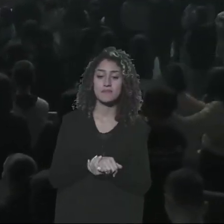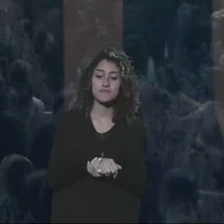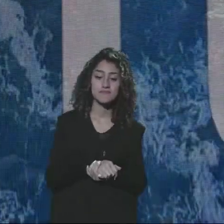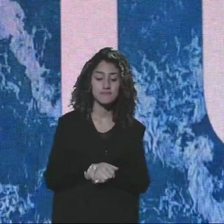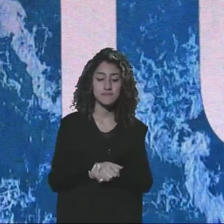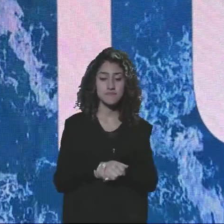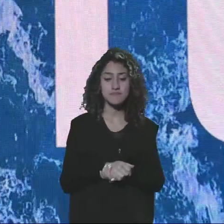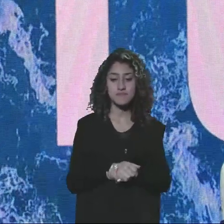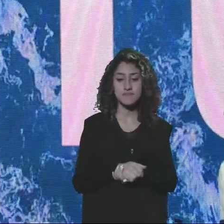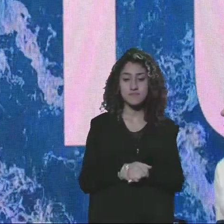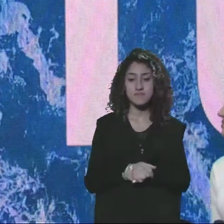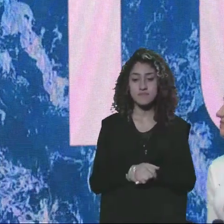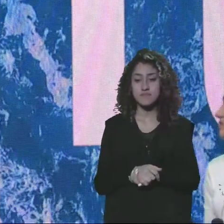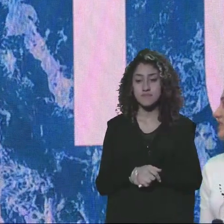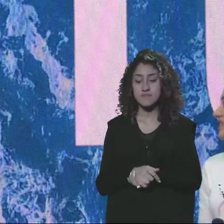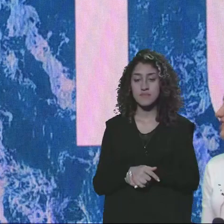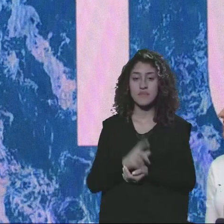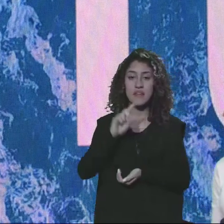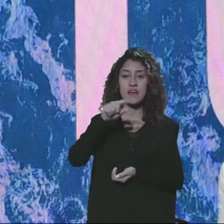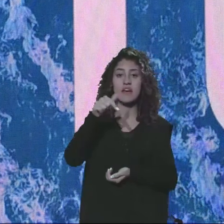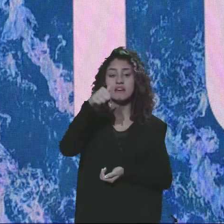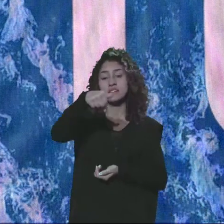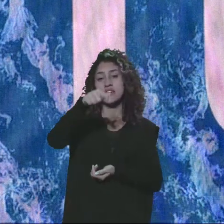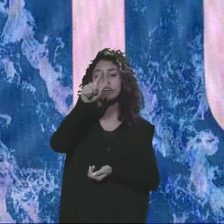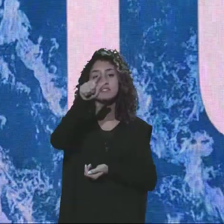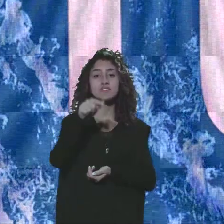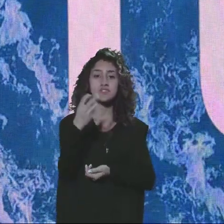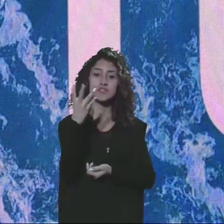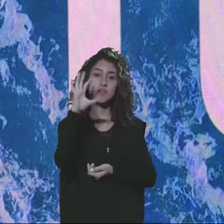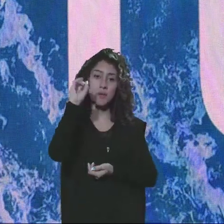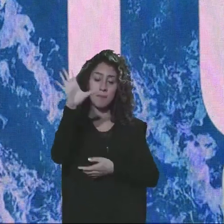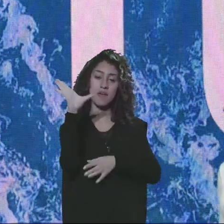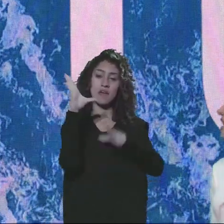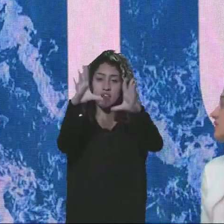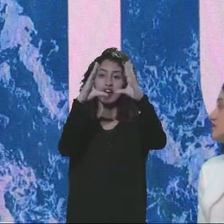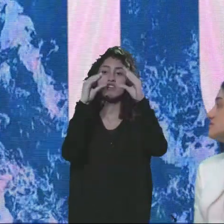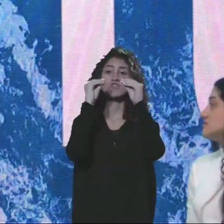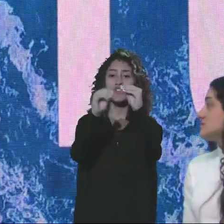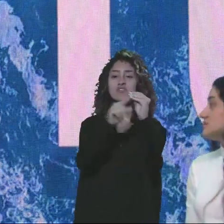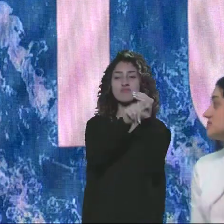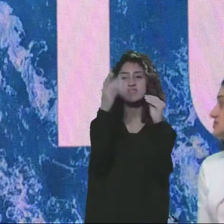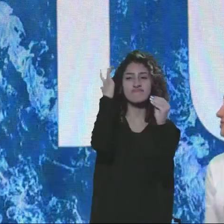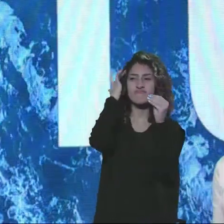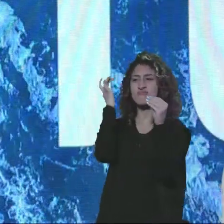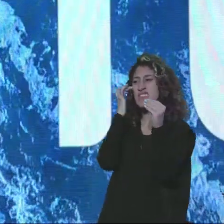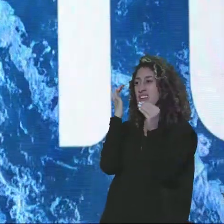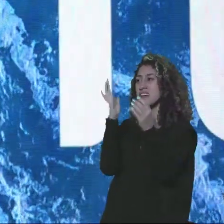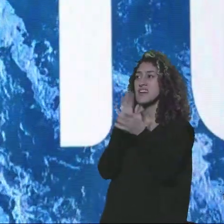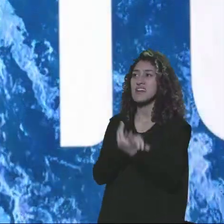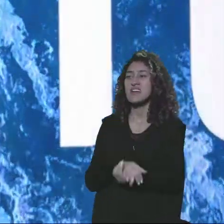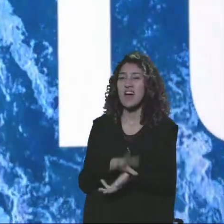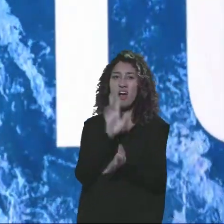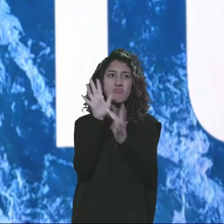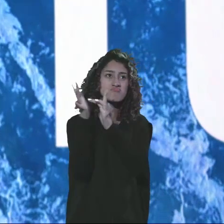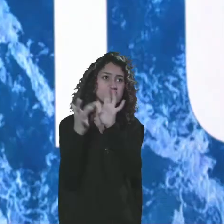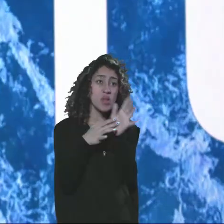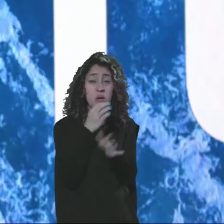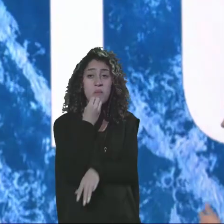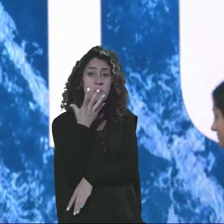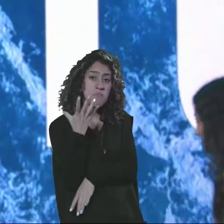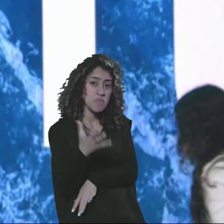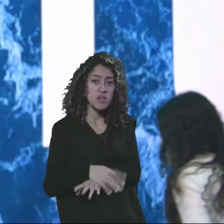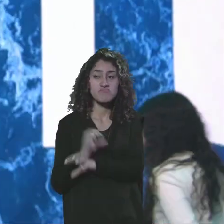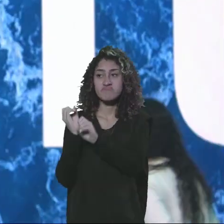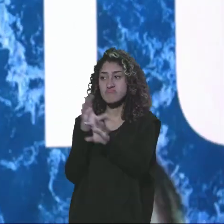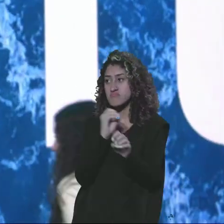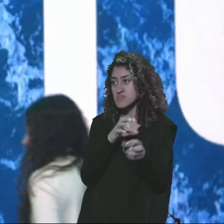Até às 7:30 da noite você achava que Jesus foi um professor de moral, alguém muito bom, alguém